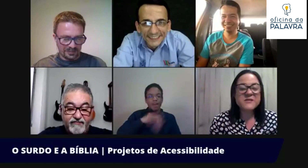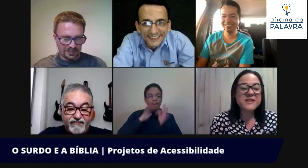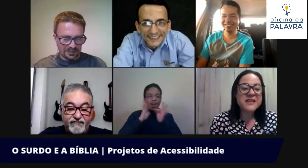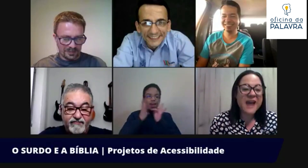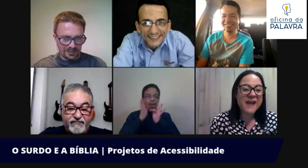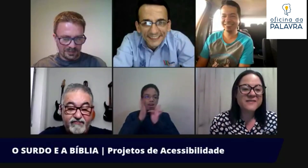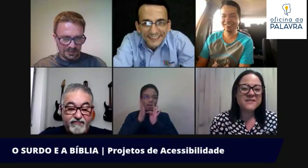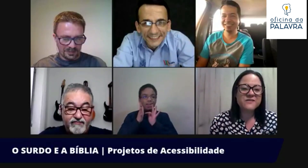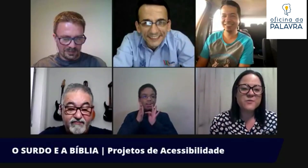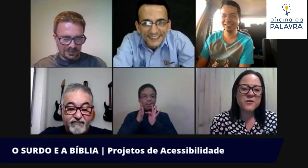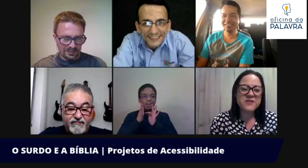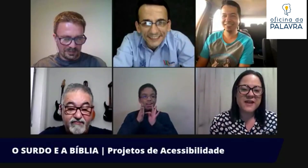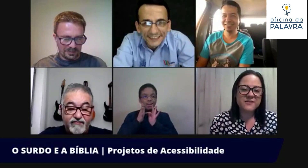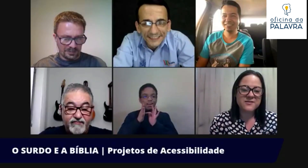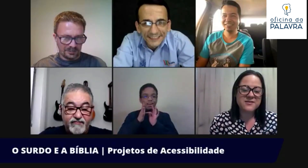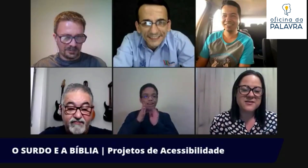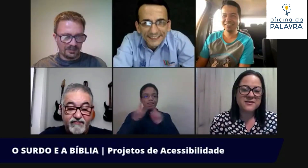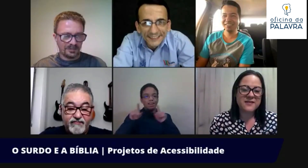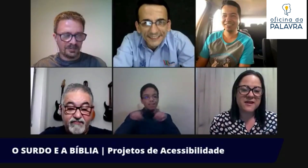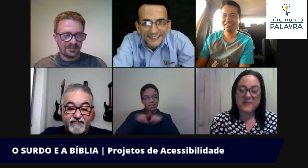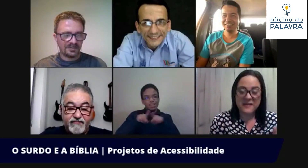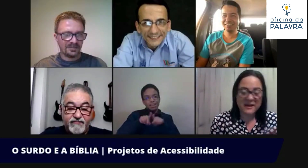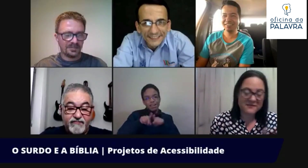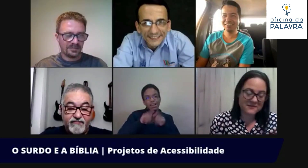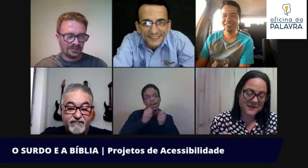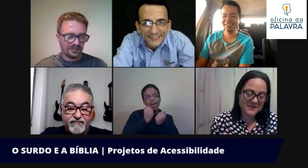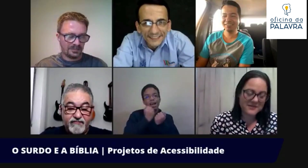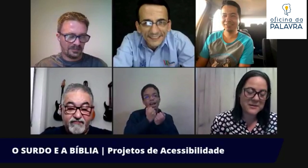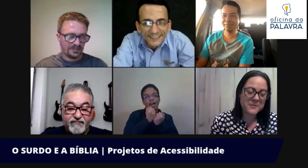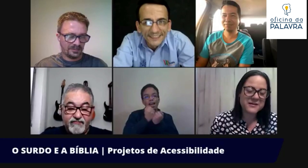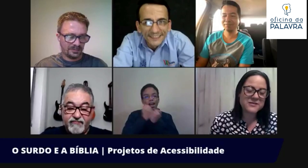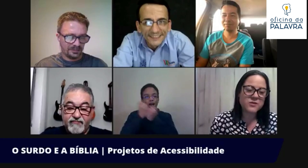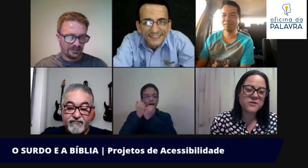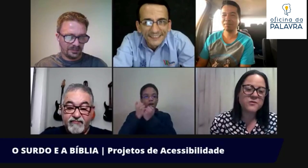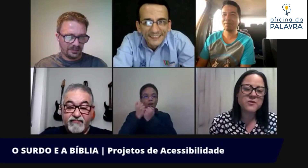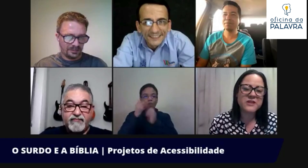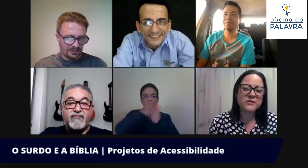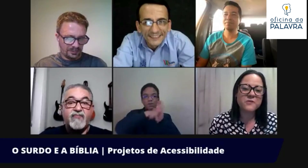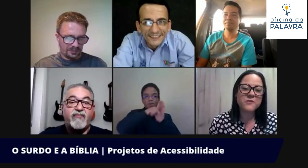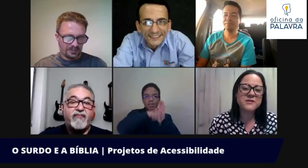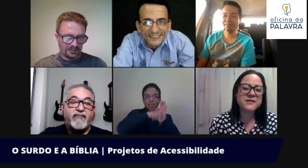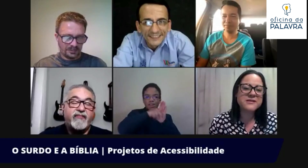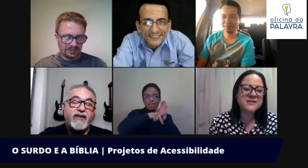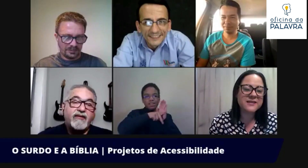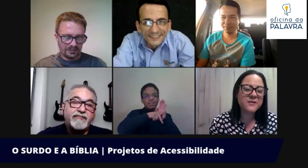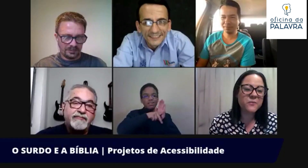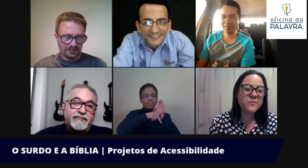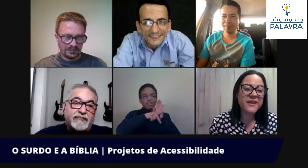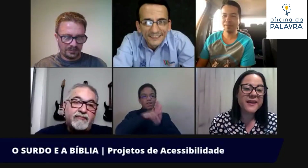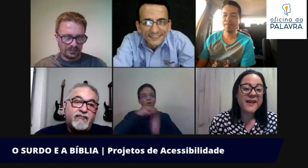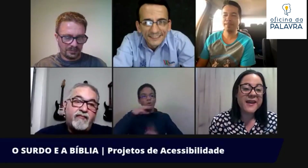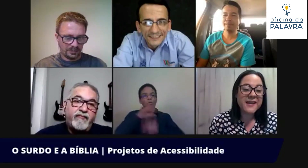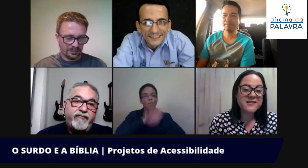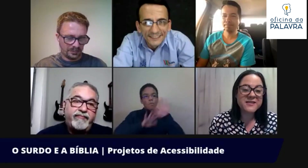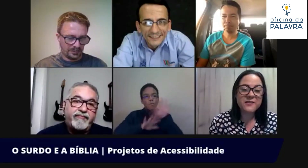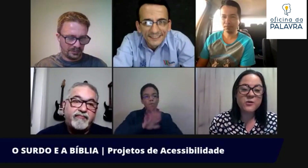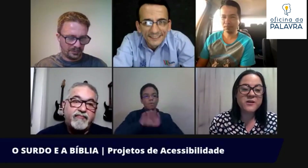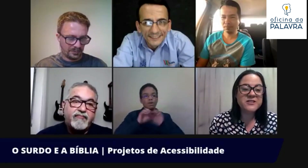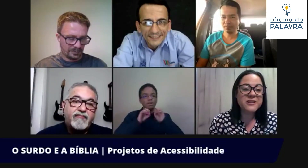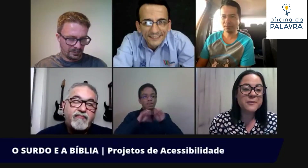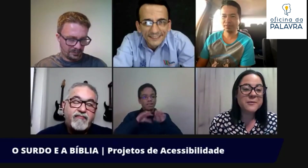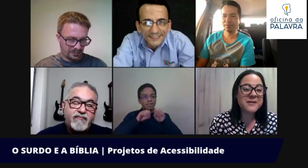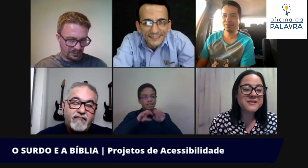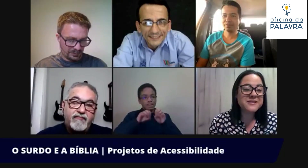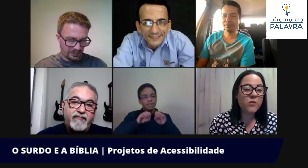E tem auxiliado, então, nos projetos, né, nas interpretações no projeto Mãos que Ensinam. Resido